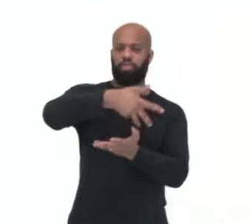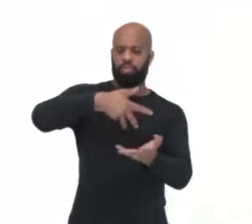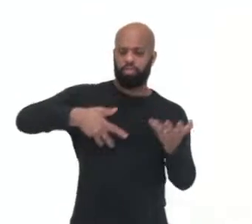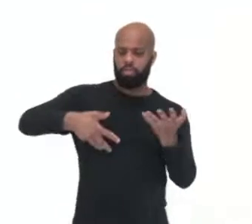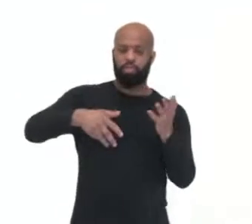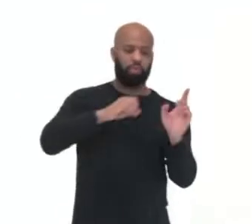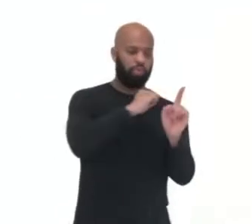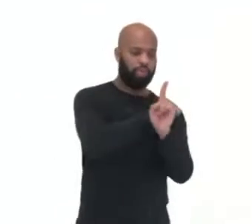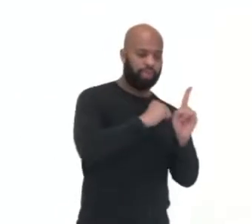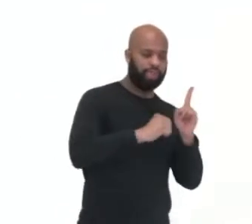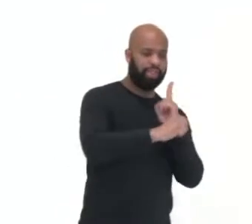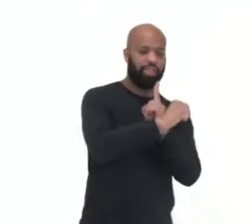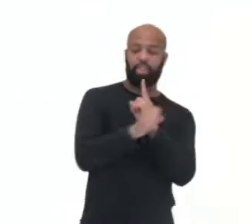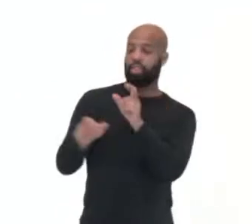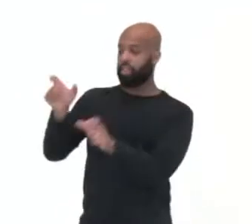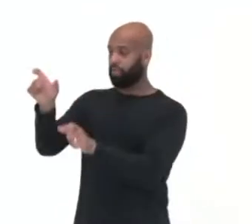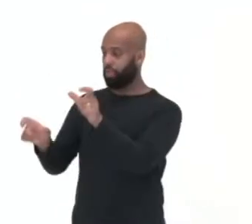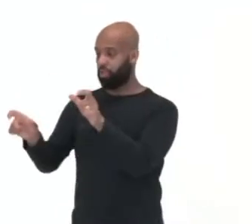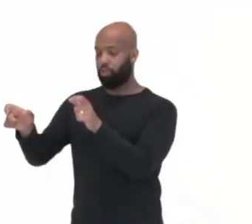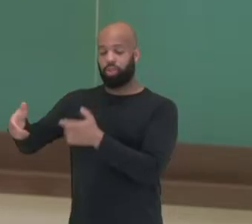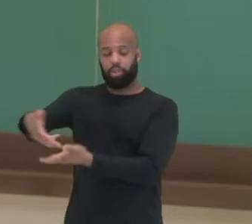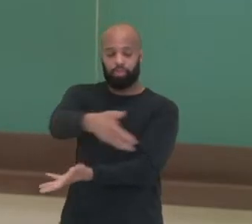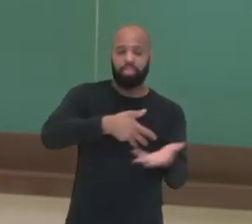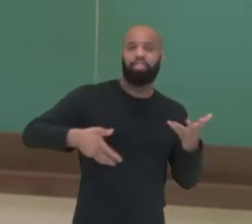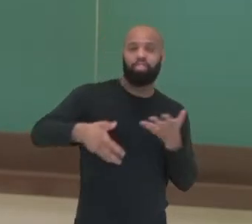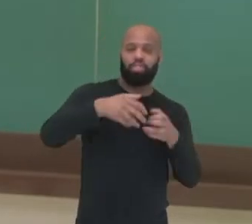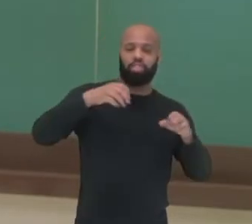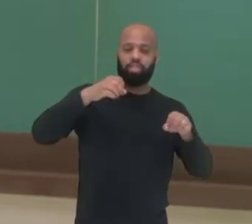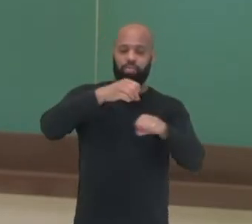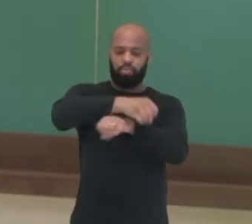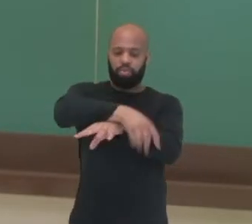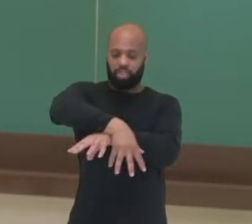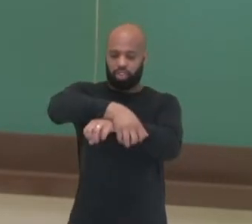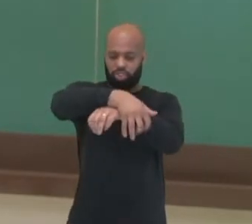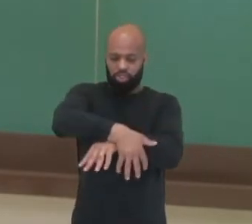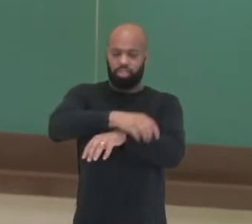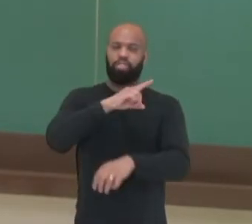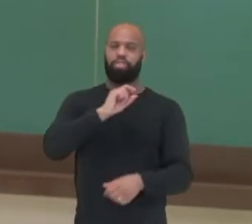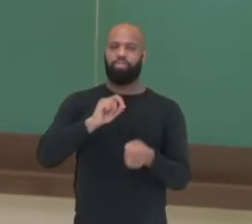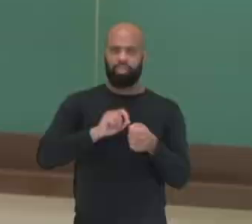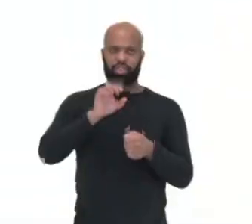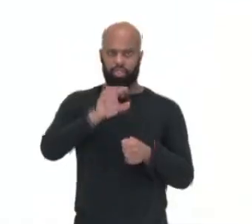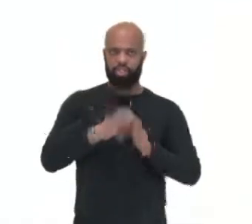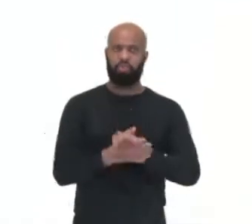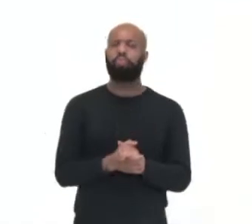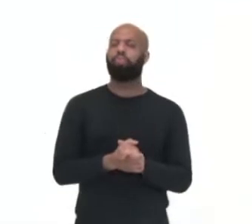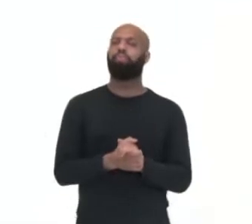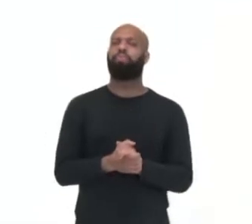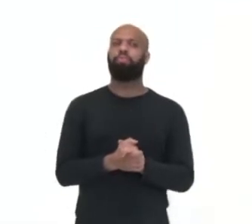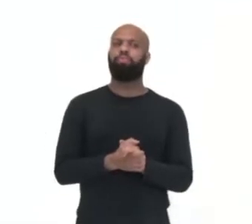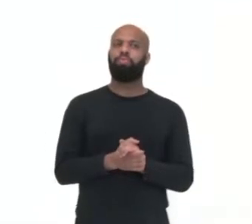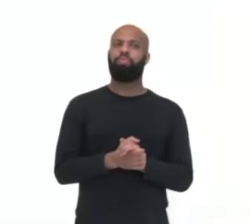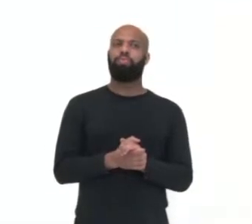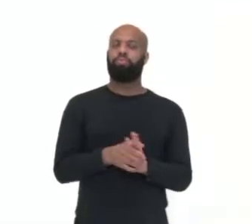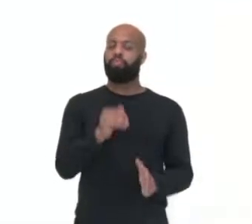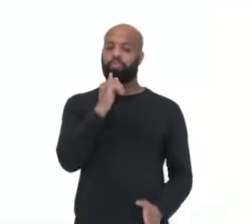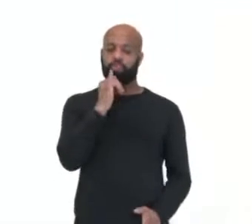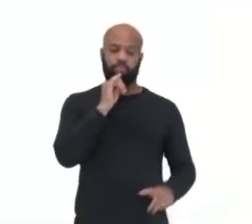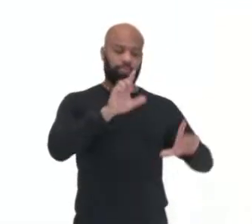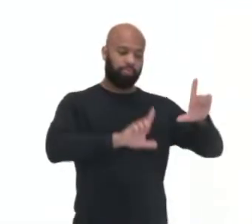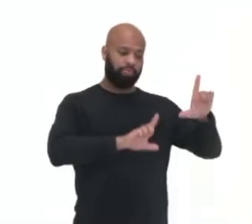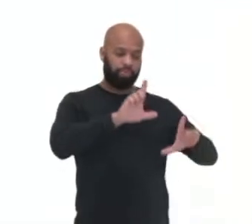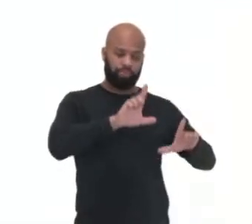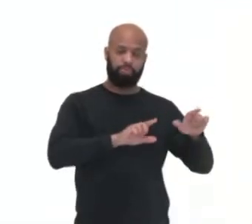entre a sociedade e as pessoas, tá? Então a mídia ela vai fazer essa mediação entre as pessoas e a sociedade. Como a